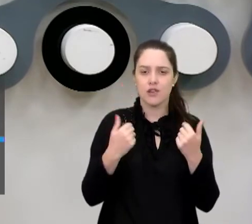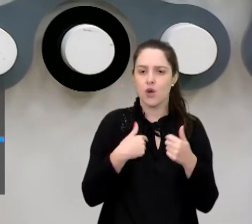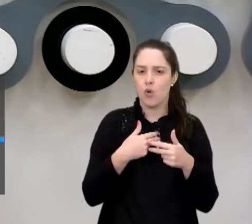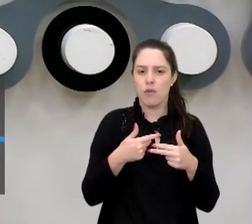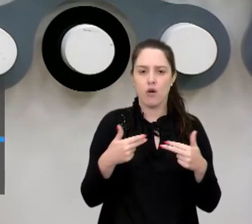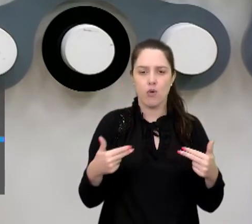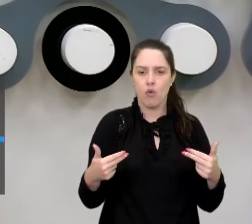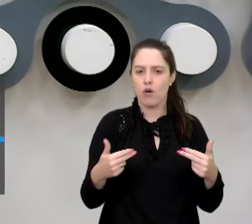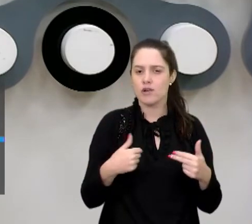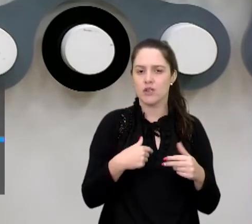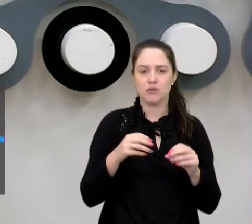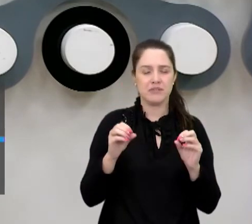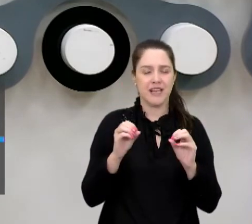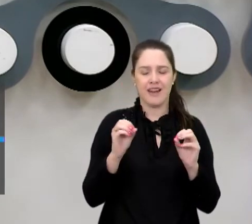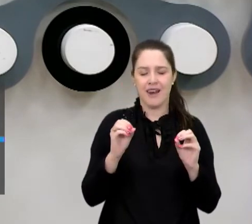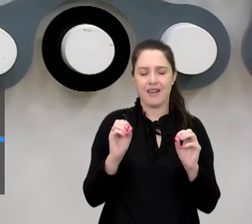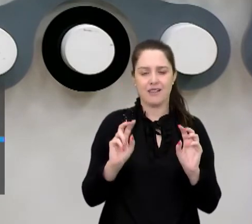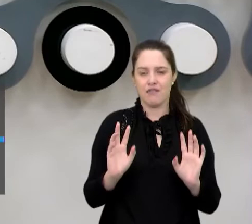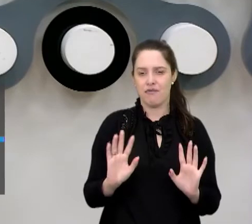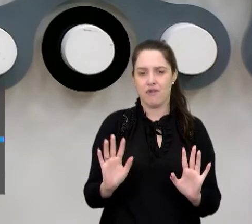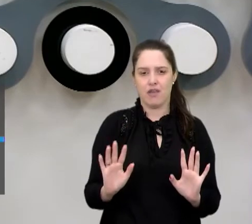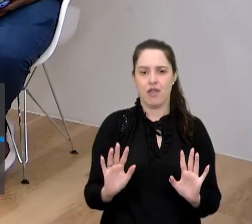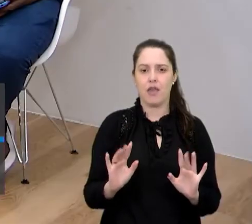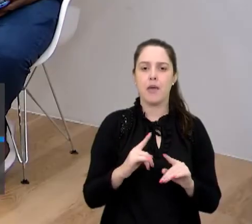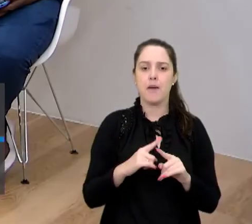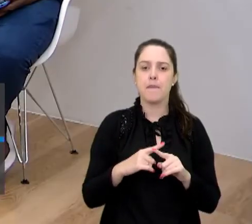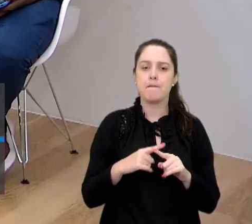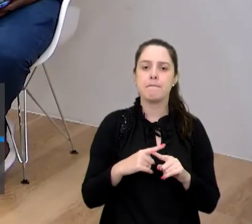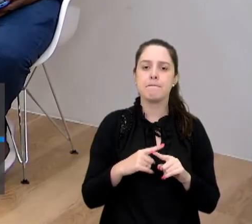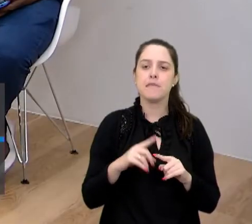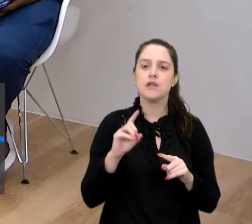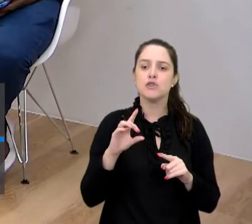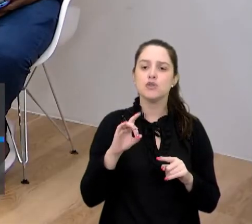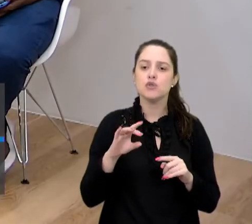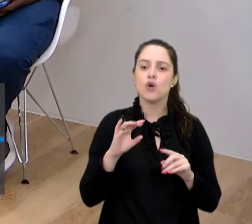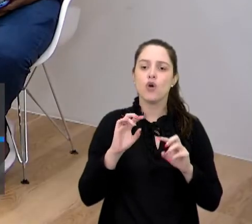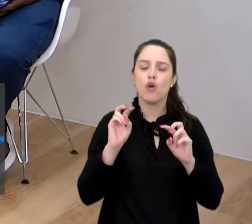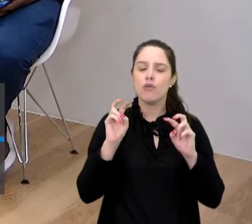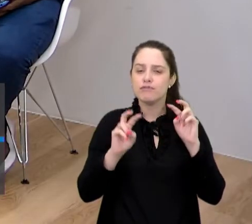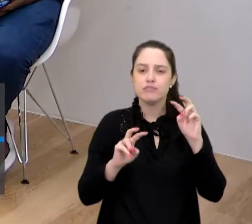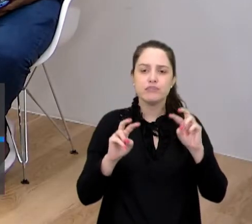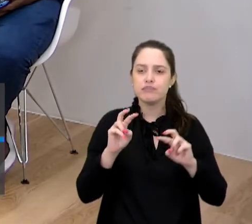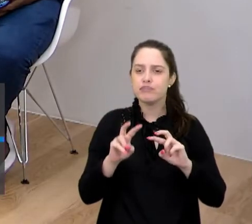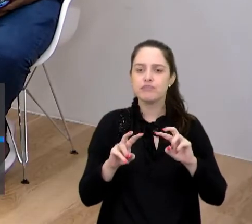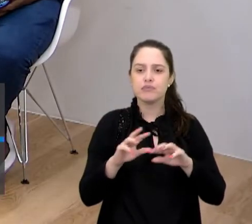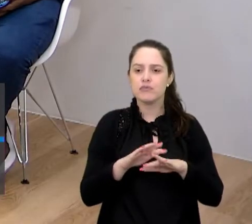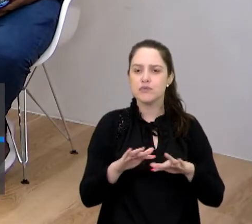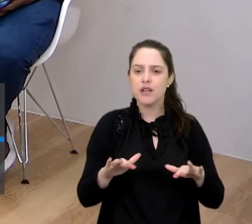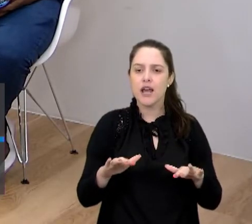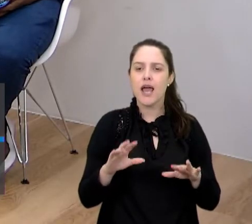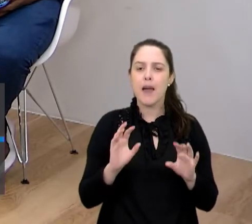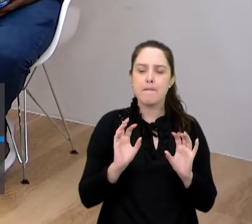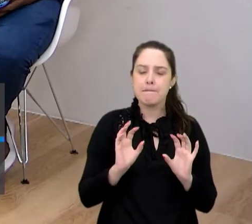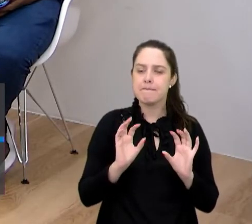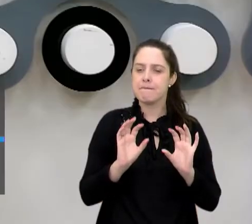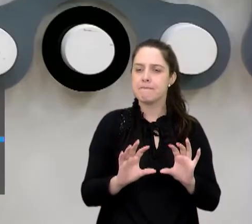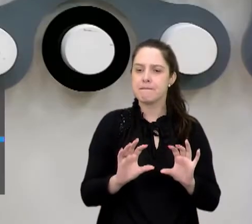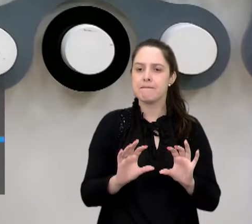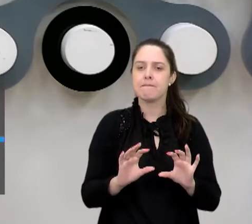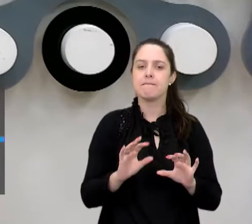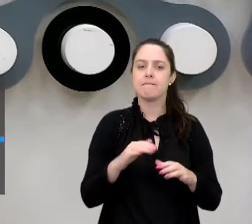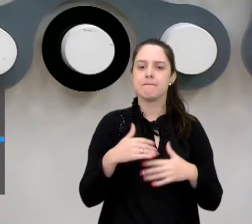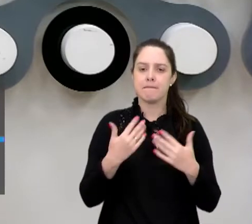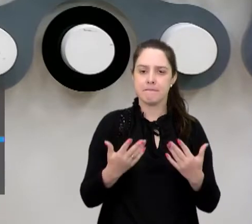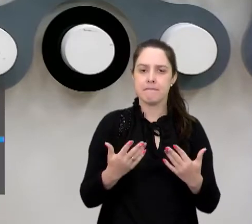ou não tem nada a ver. O problema do planeta hoje está relacionado à ação humana. É uma depredação, né? É uma atitude